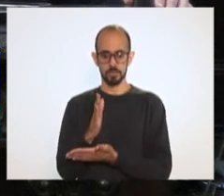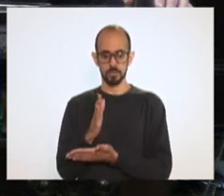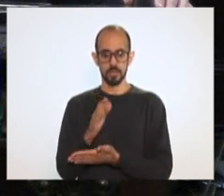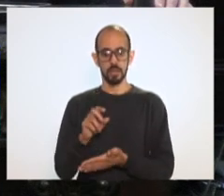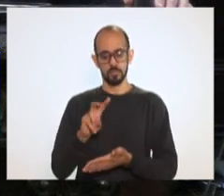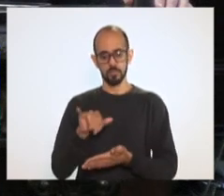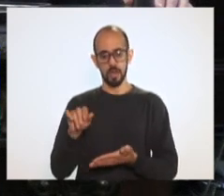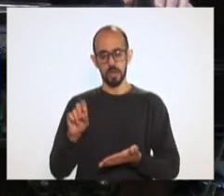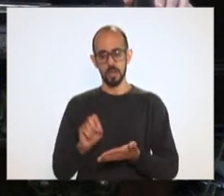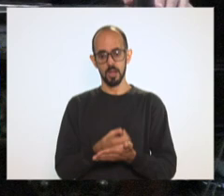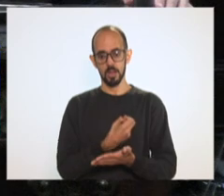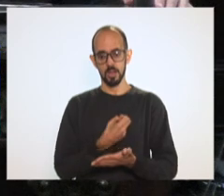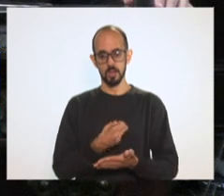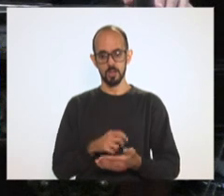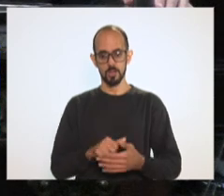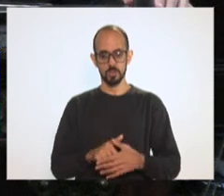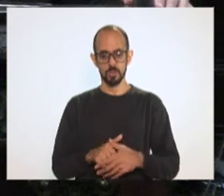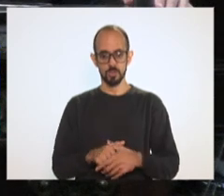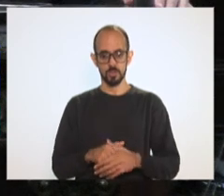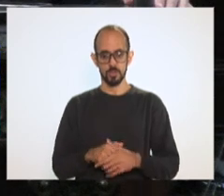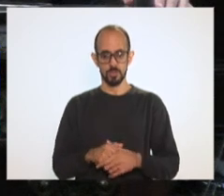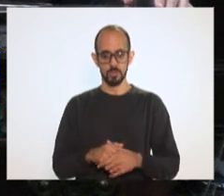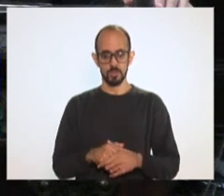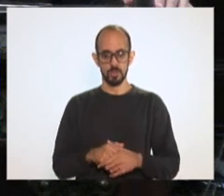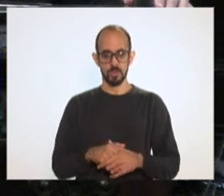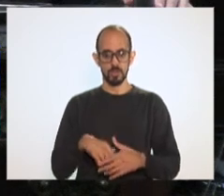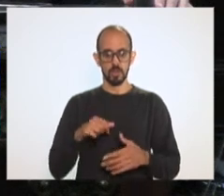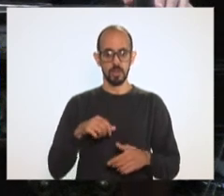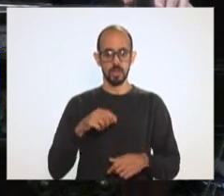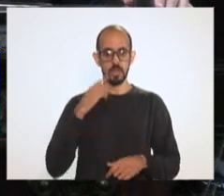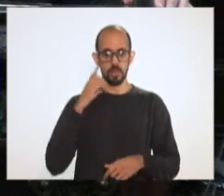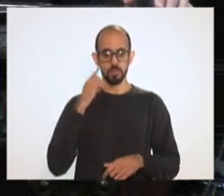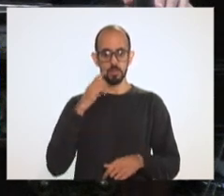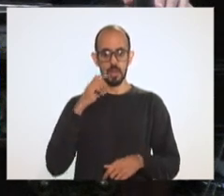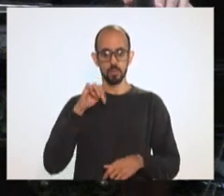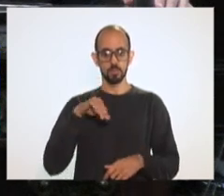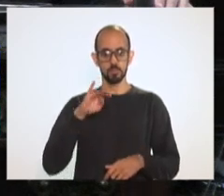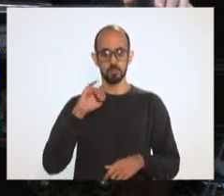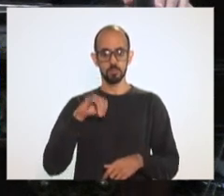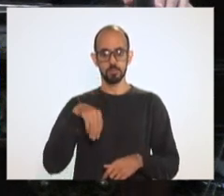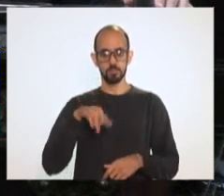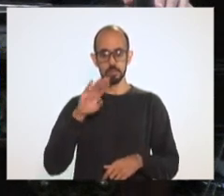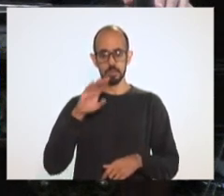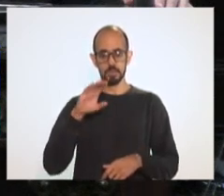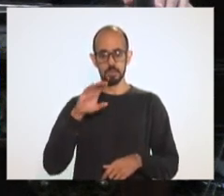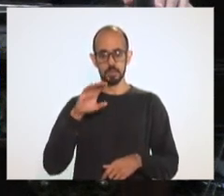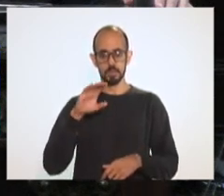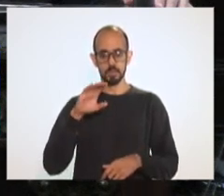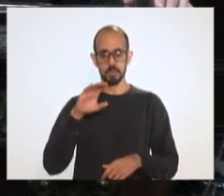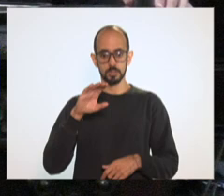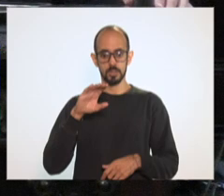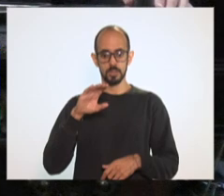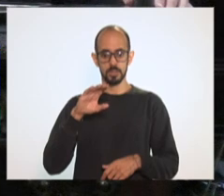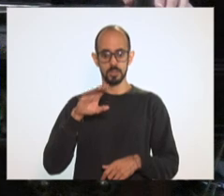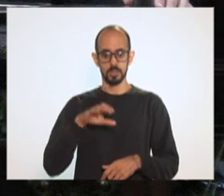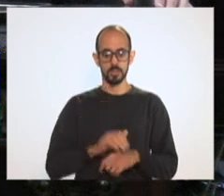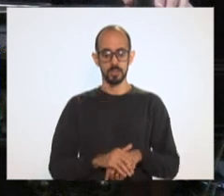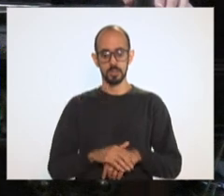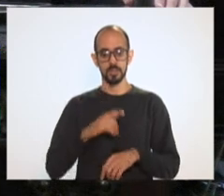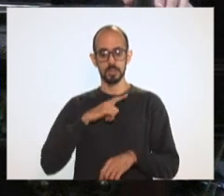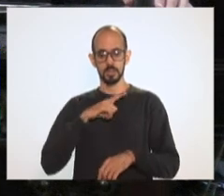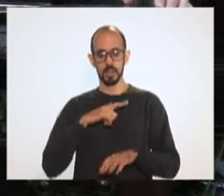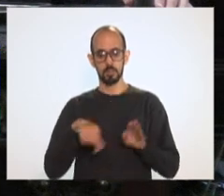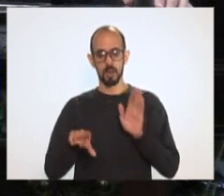vai autógrafo deputado Mink depois falamos sobre sua lei porque tem uma legislação